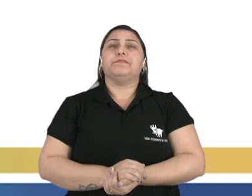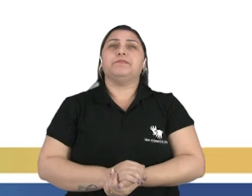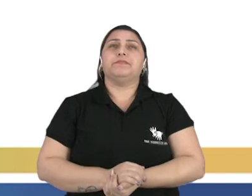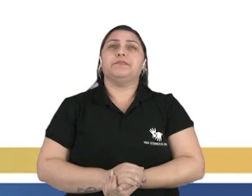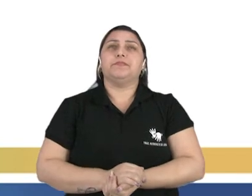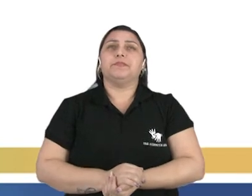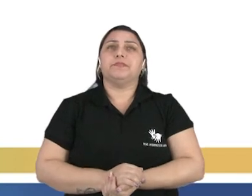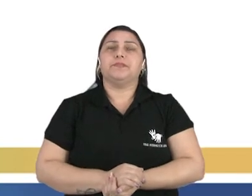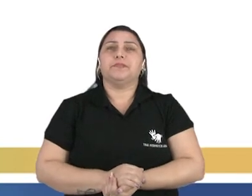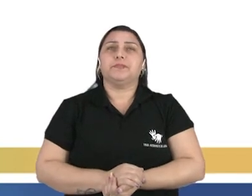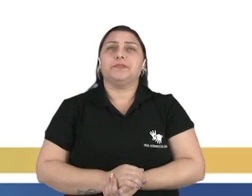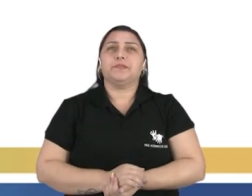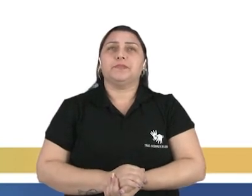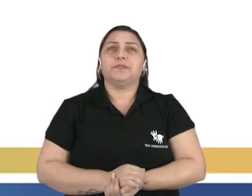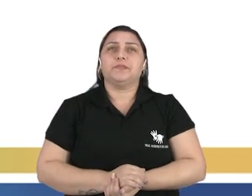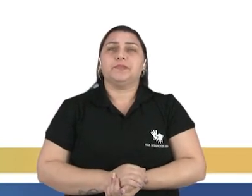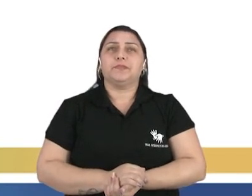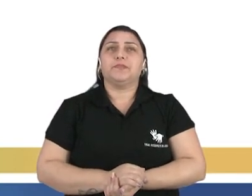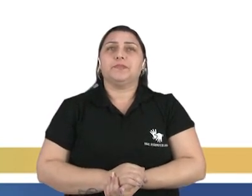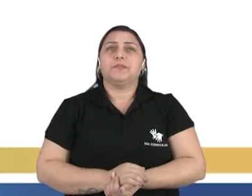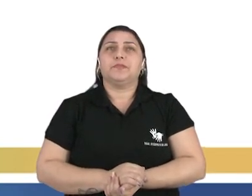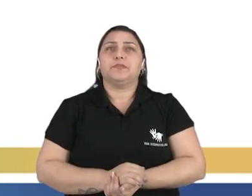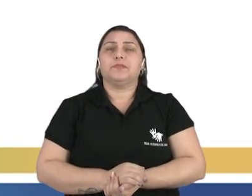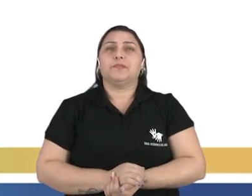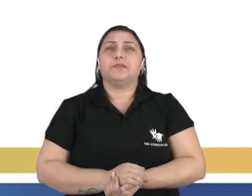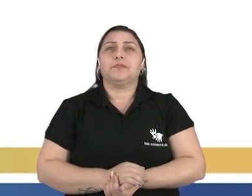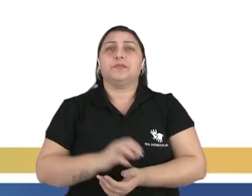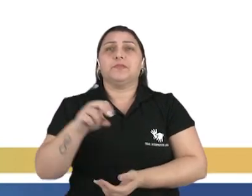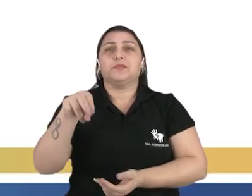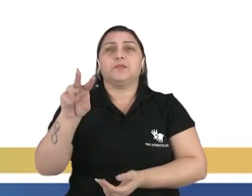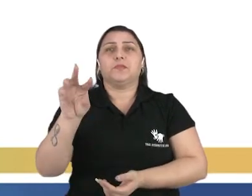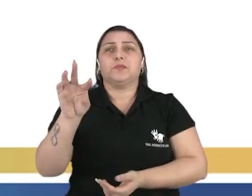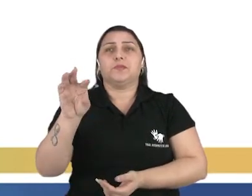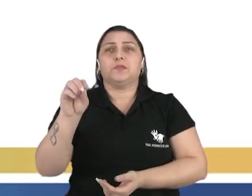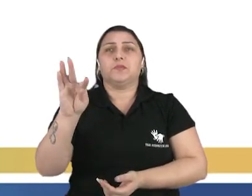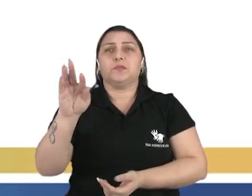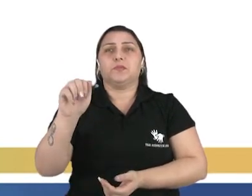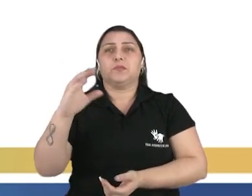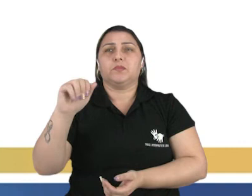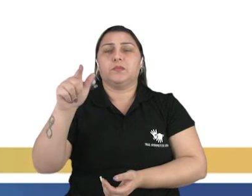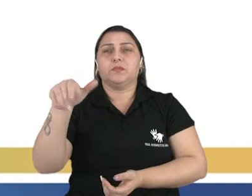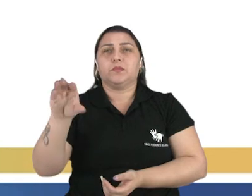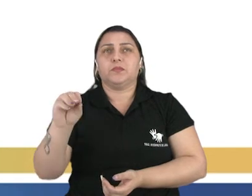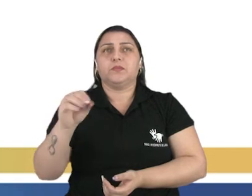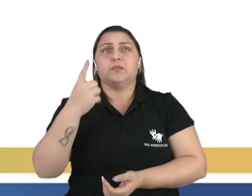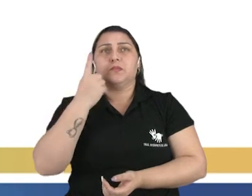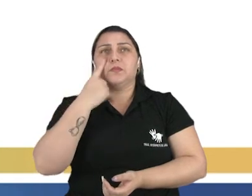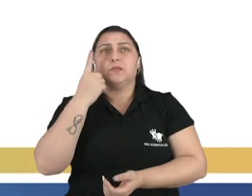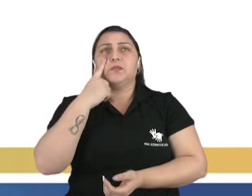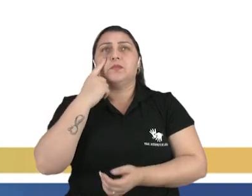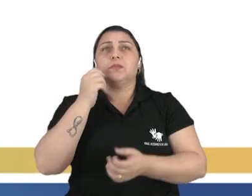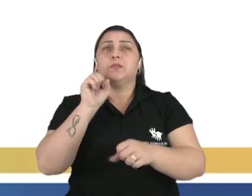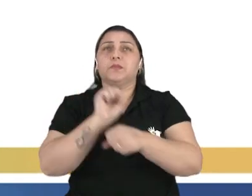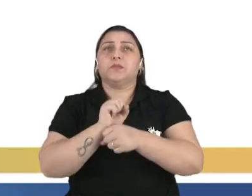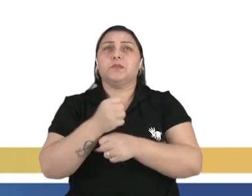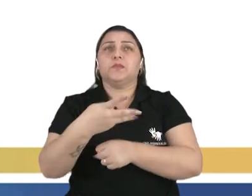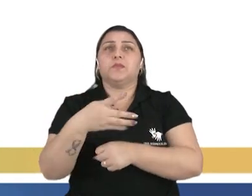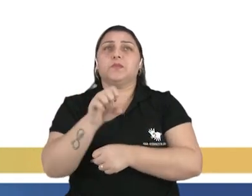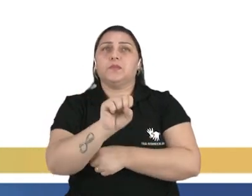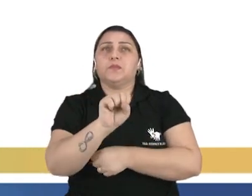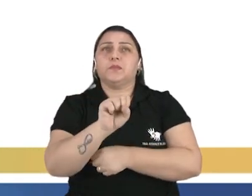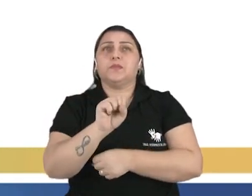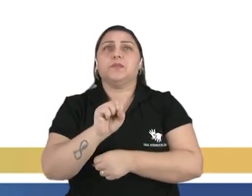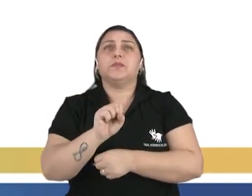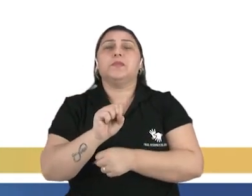grandes ou muito pequenos em notação científica, que é obedecendo essa regra aqui. Então, durante um intervalo de 4